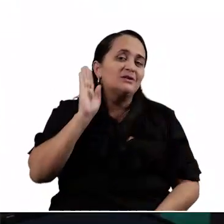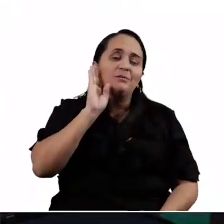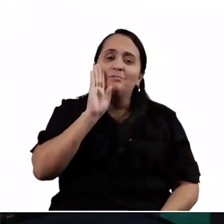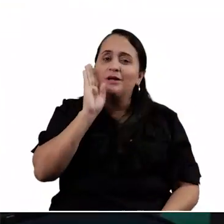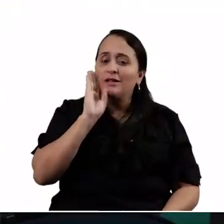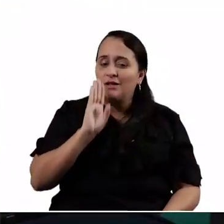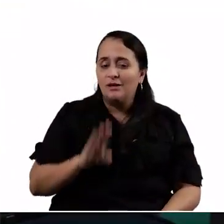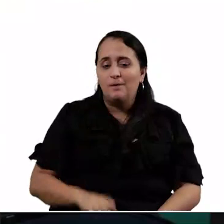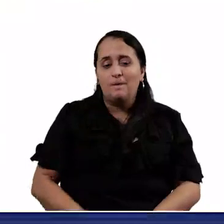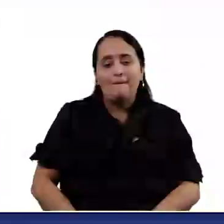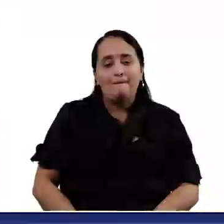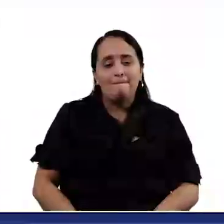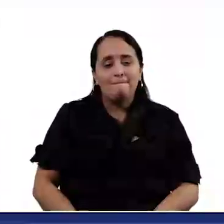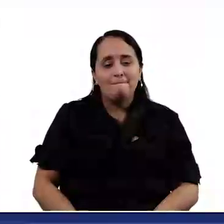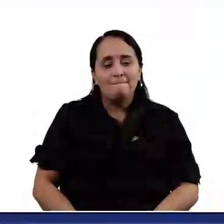mais um